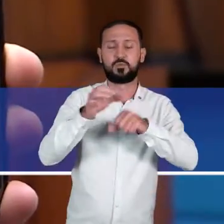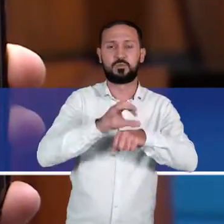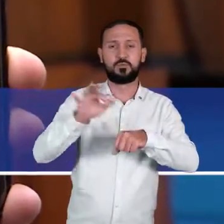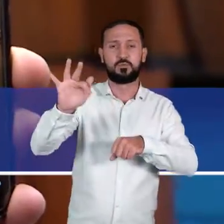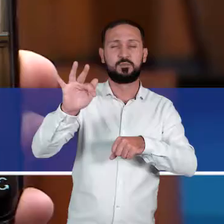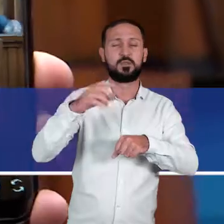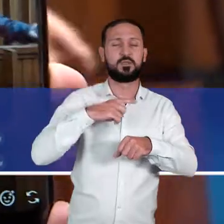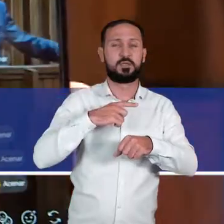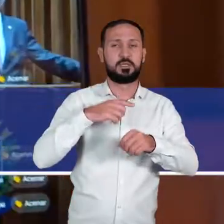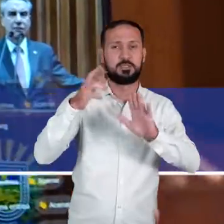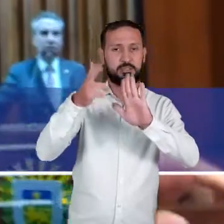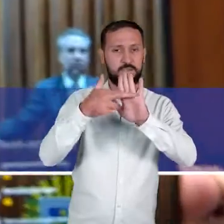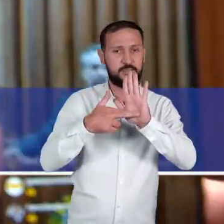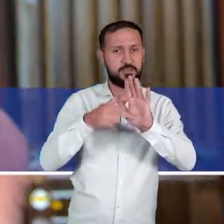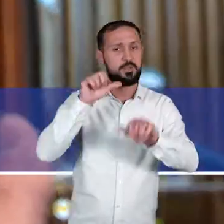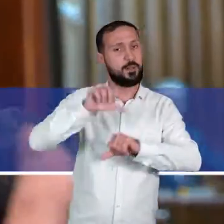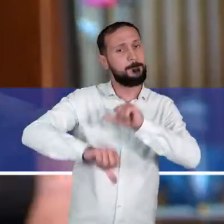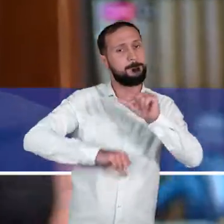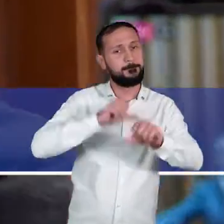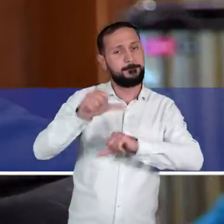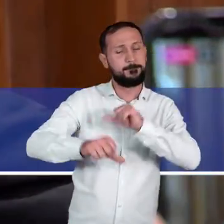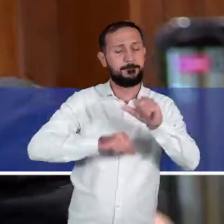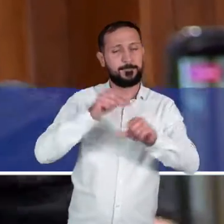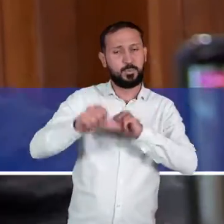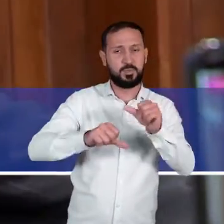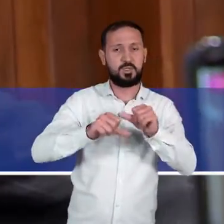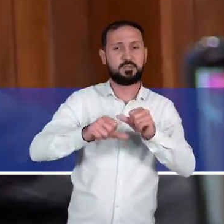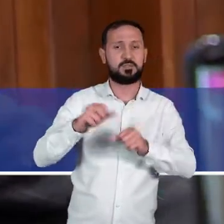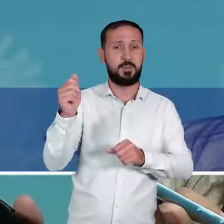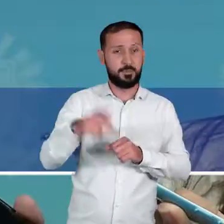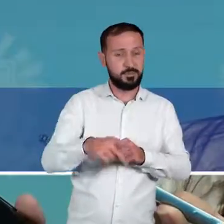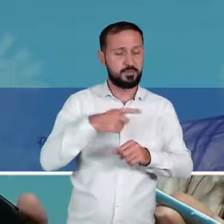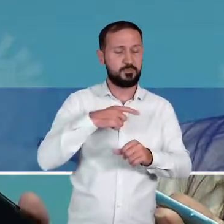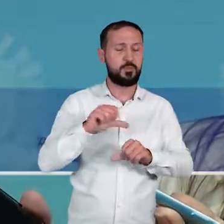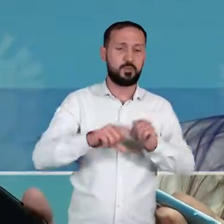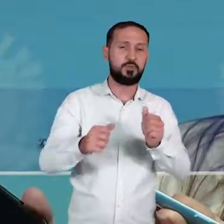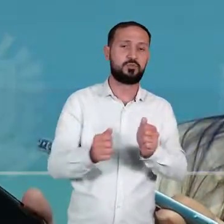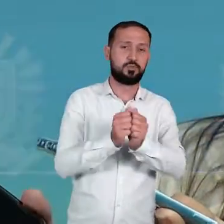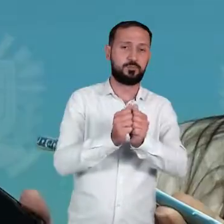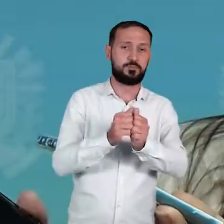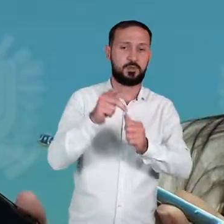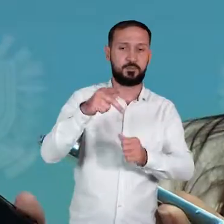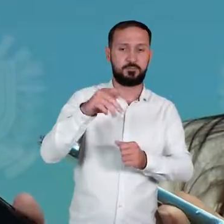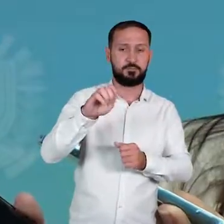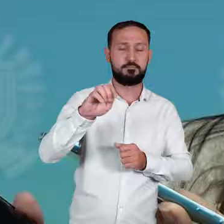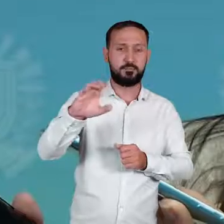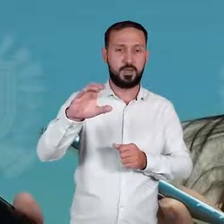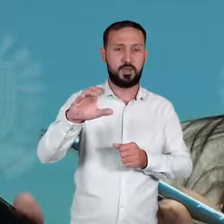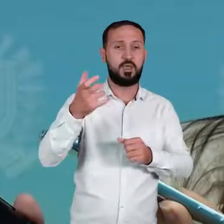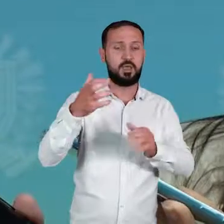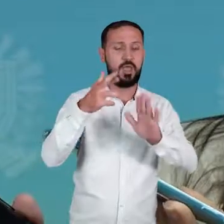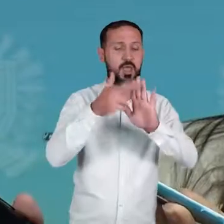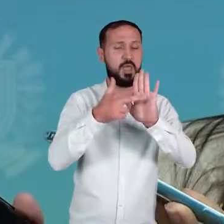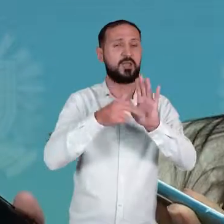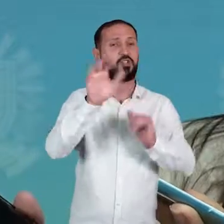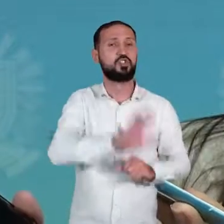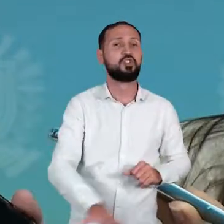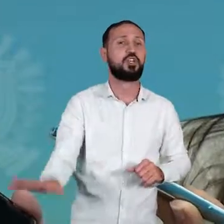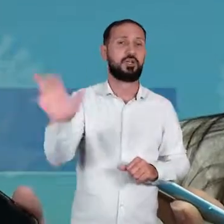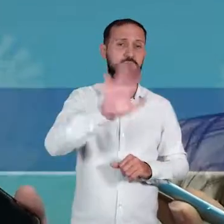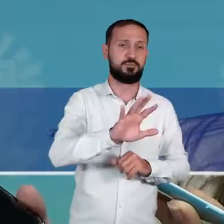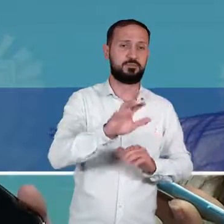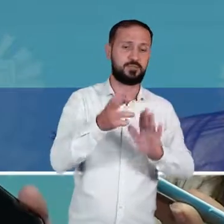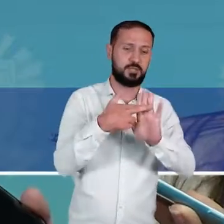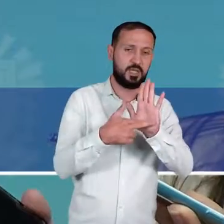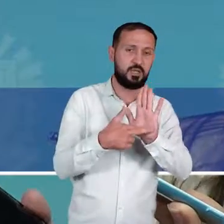estenda as regras federais da reforma da Previdência aos estados e municípios. A PEC paralela é importante para definir regras gerais. E